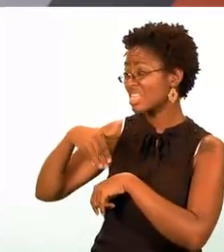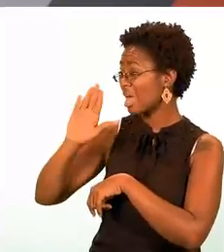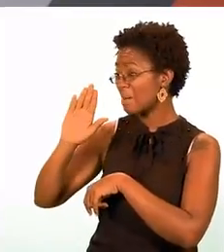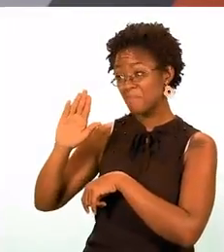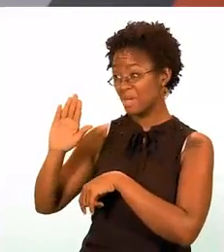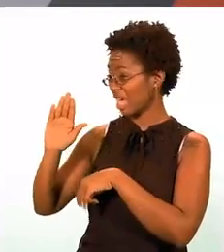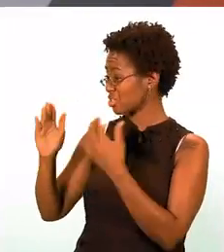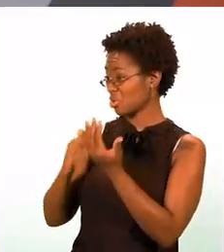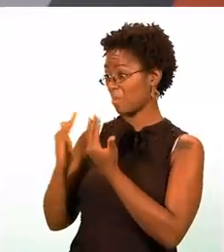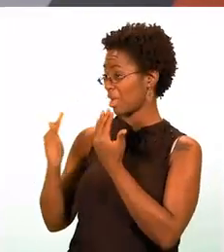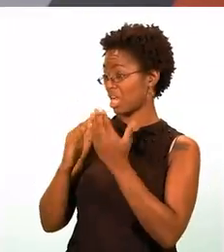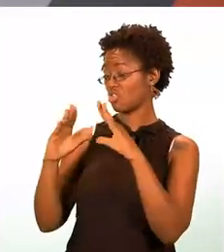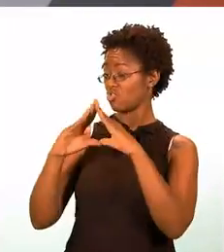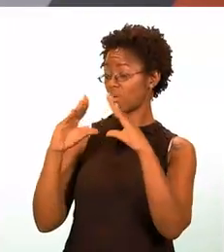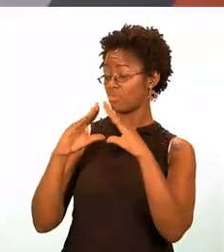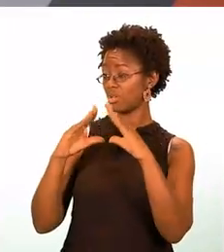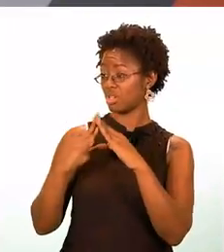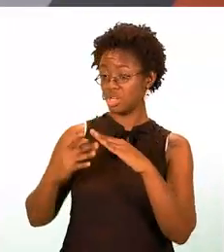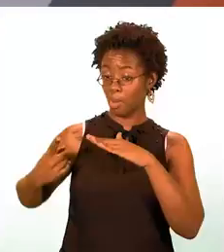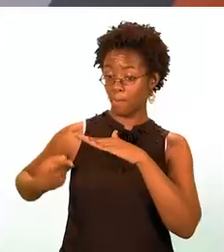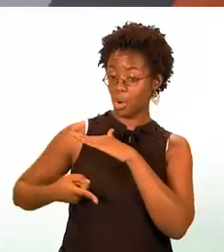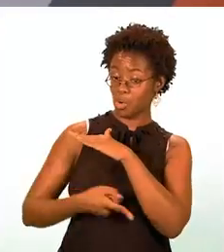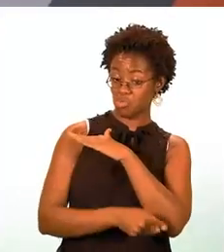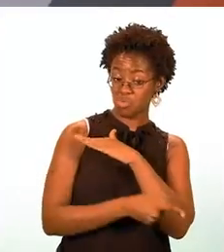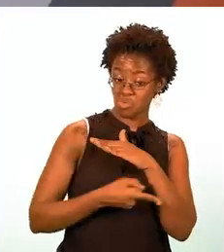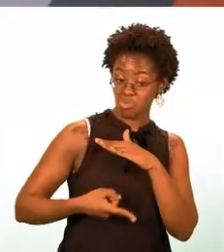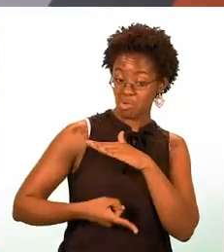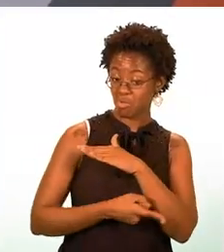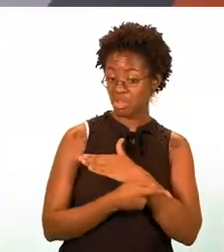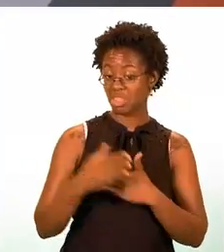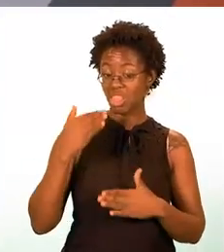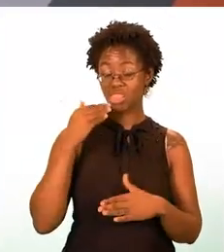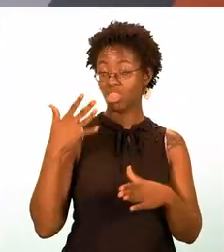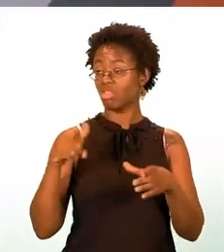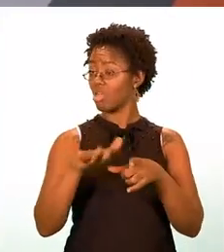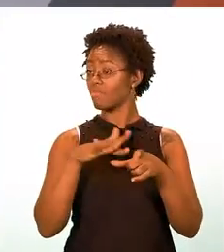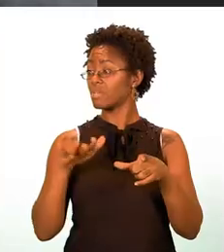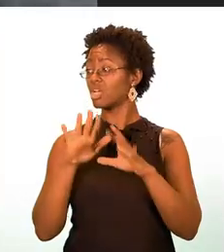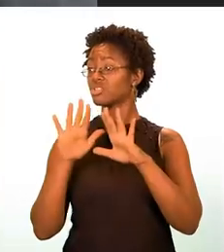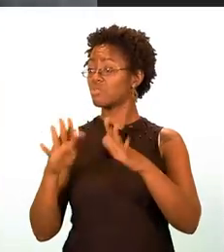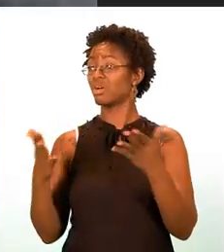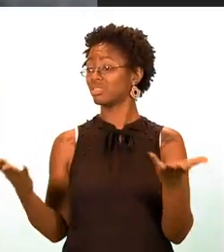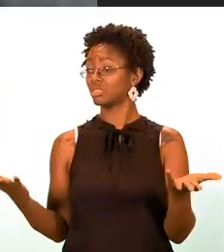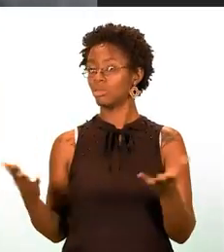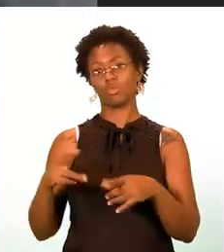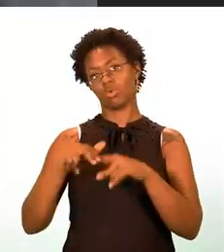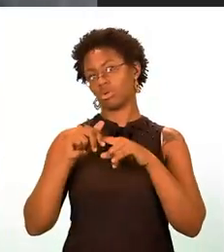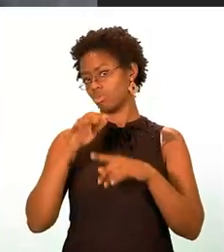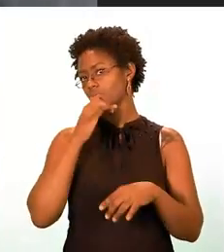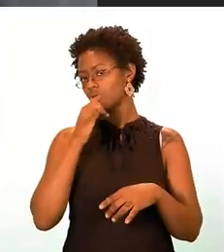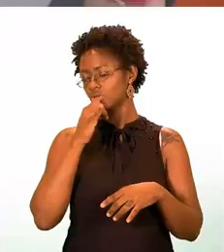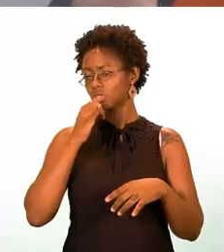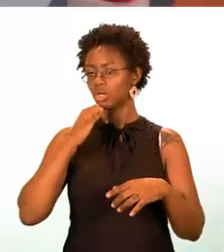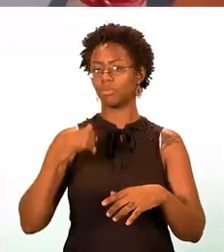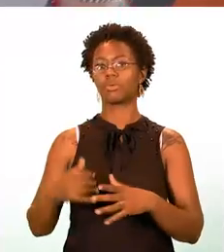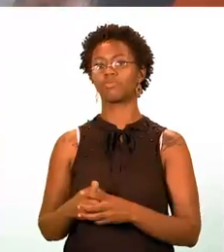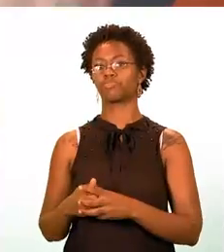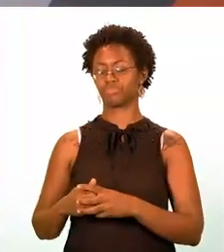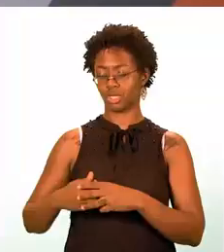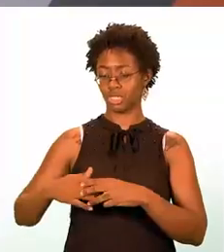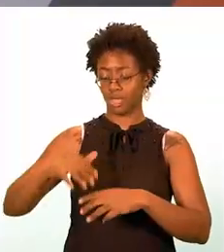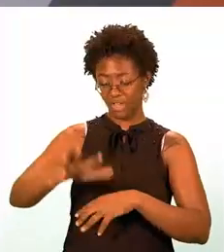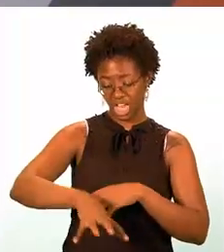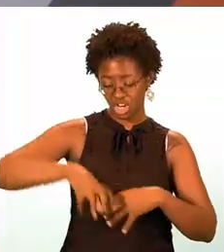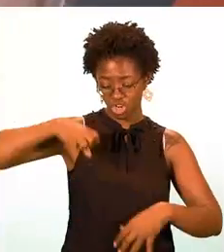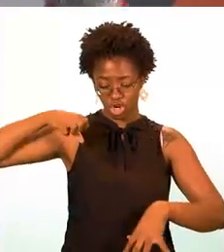mais profundo, que você causa um dano ambiental gigantesco e quase que irreversível, né? Porque depois que você tira a terra toda daquele cone